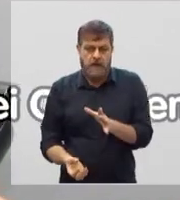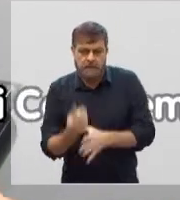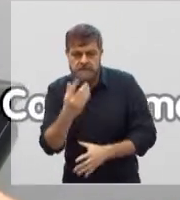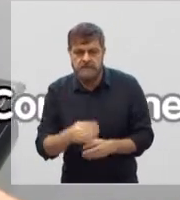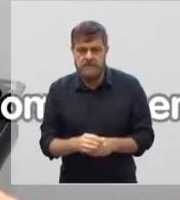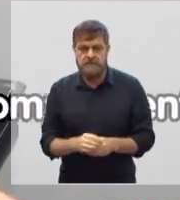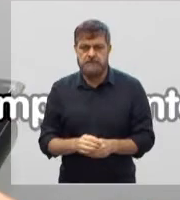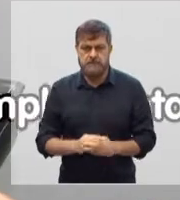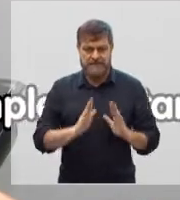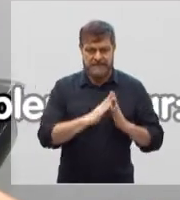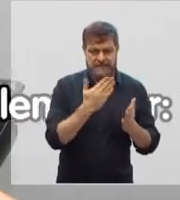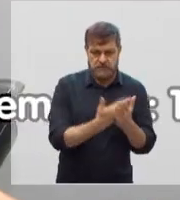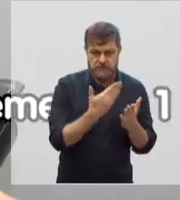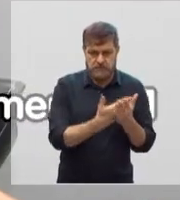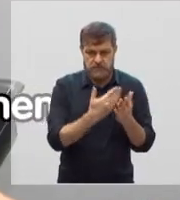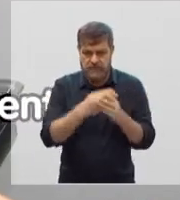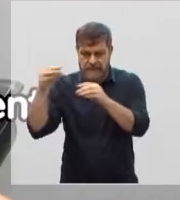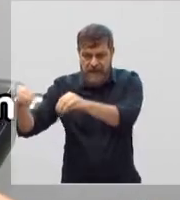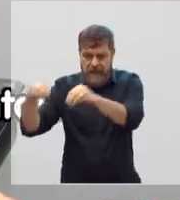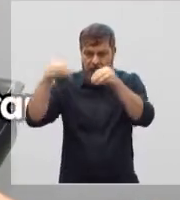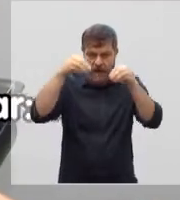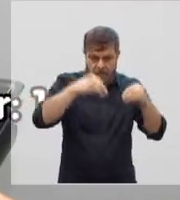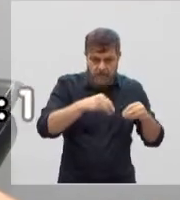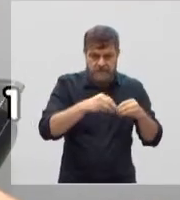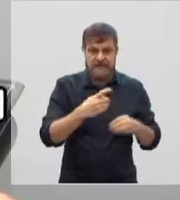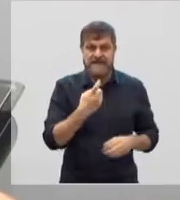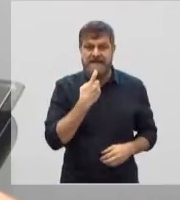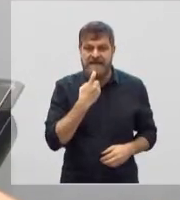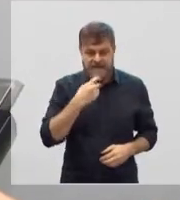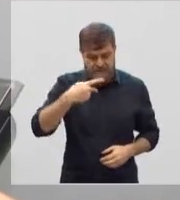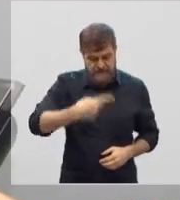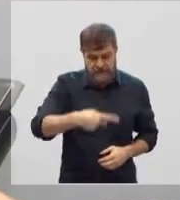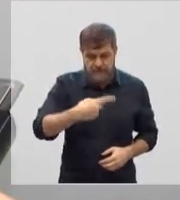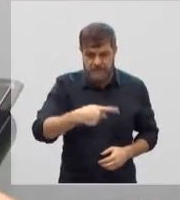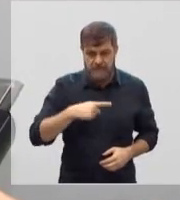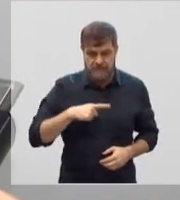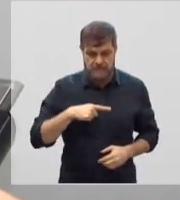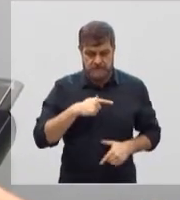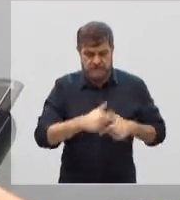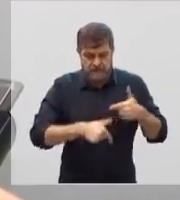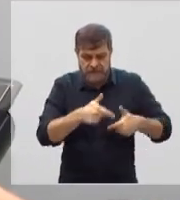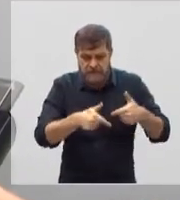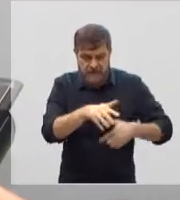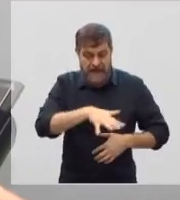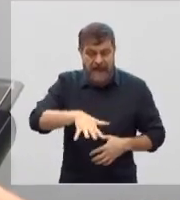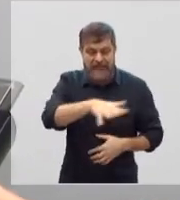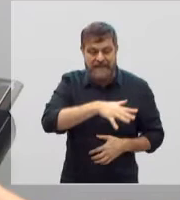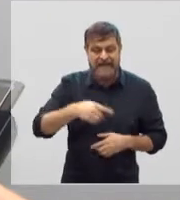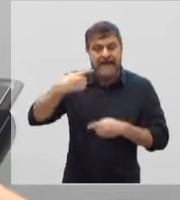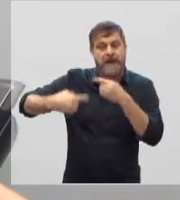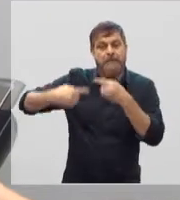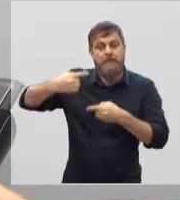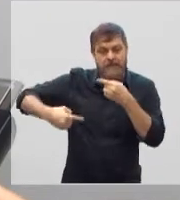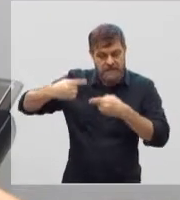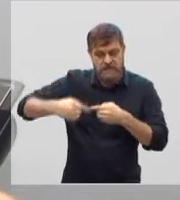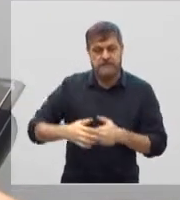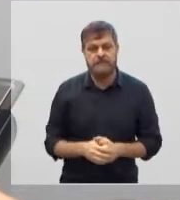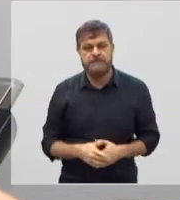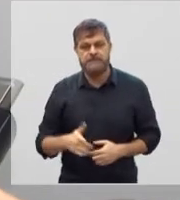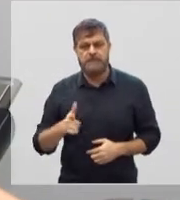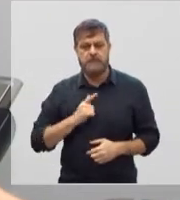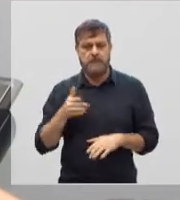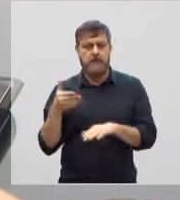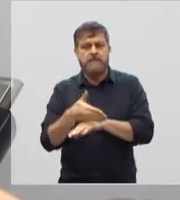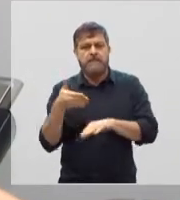por uma mudança de escola, né? Eu vim dar aula aqui na Escola Estadual Dom Barreto e comecei a desenvolver minhas atividades políticas aqui.